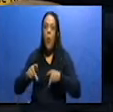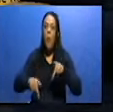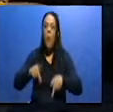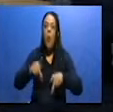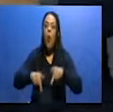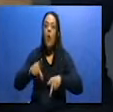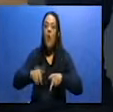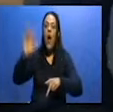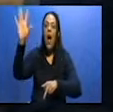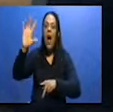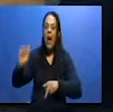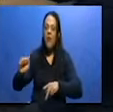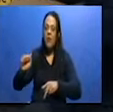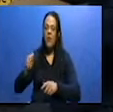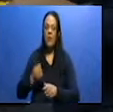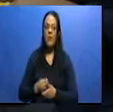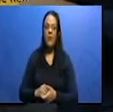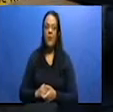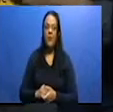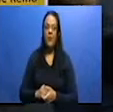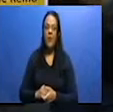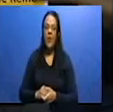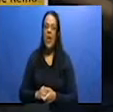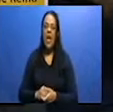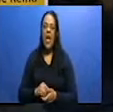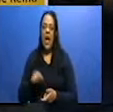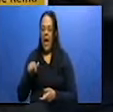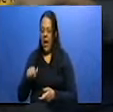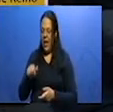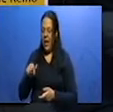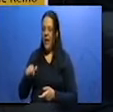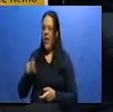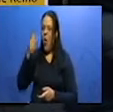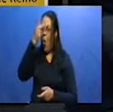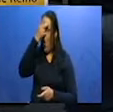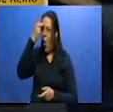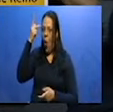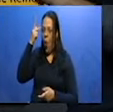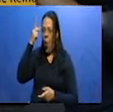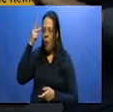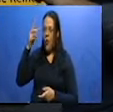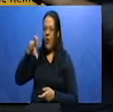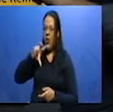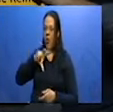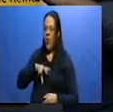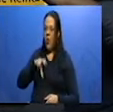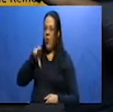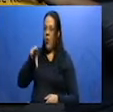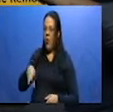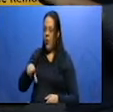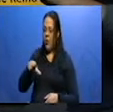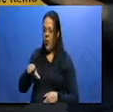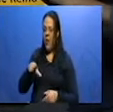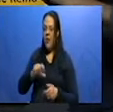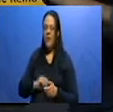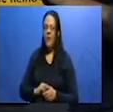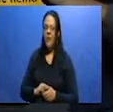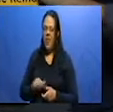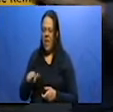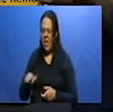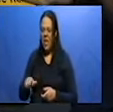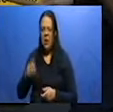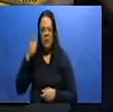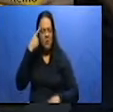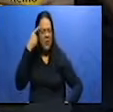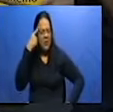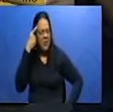tá? Aí os portugueses, né, entram na história aí, olha o que o português pensa da vida. Nossa,